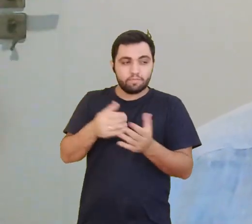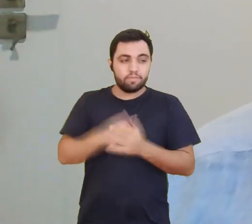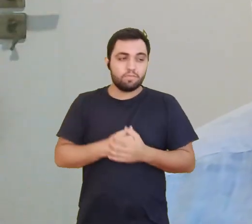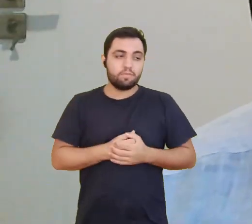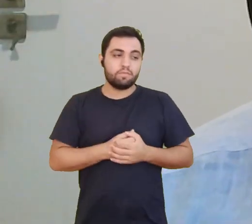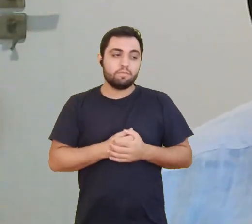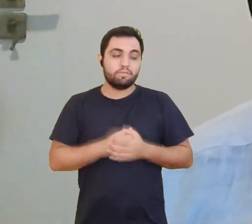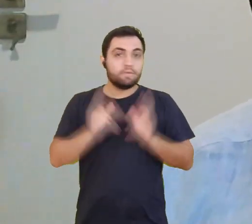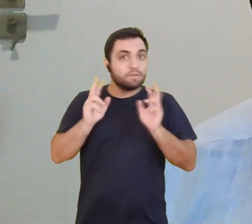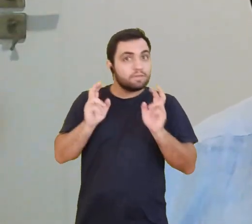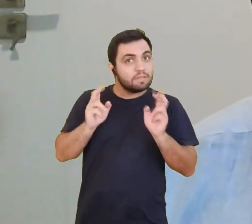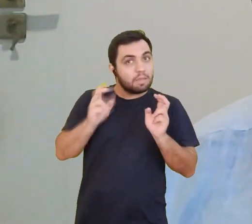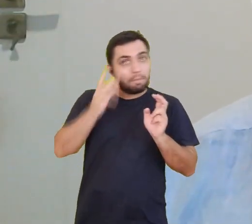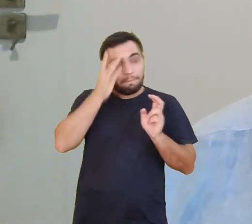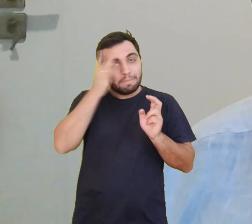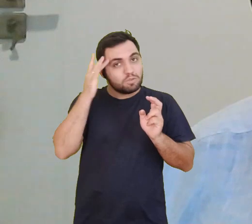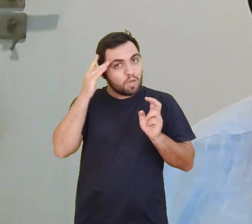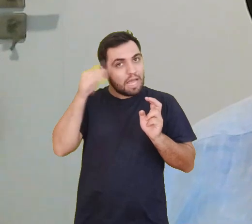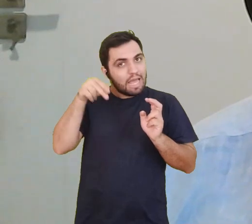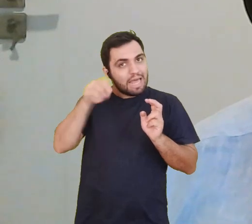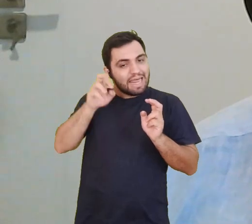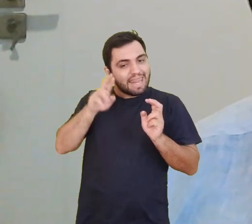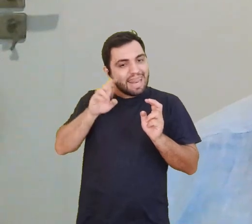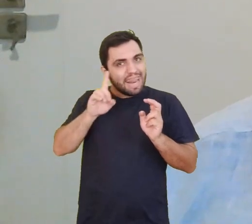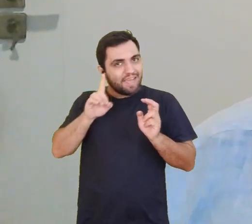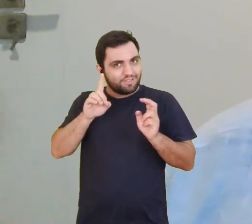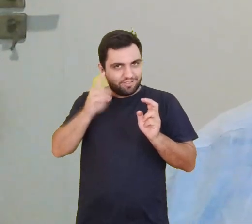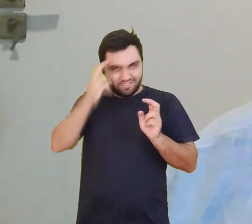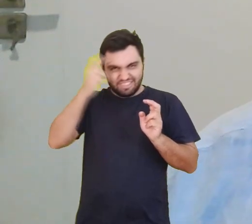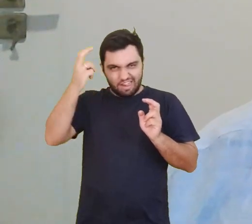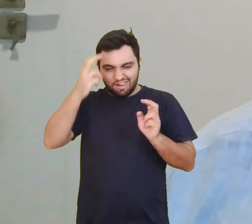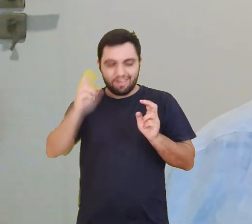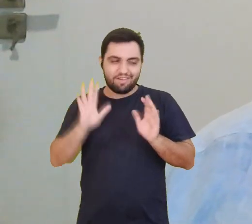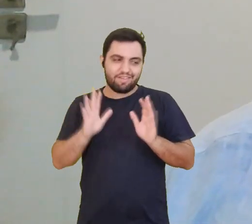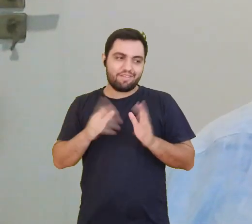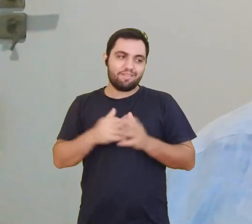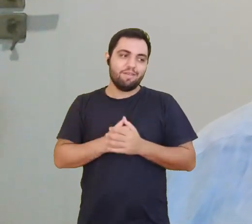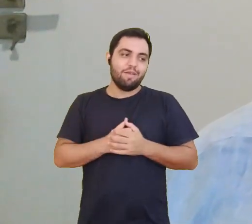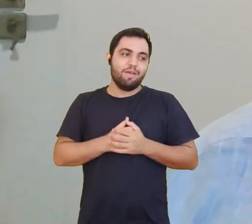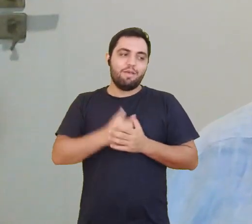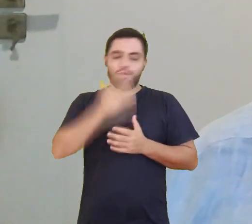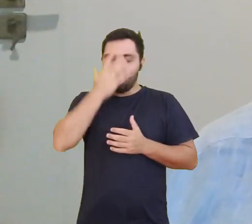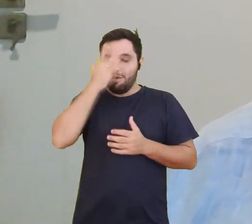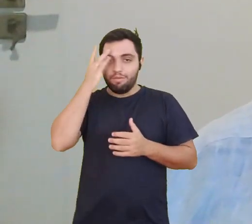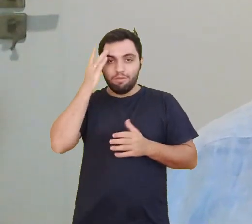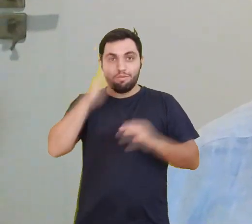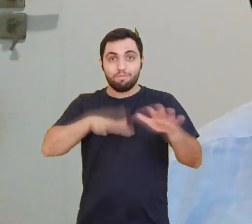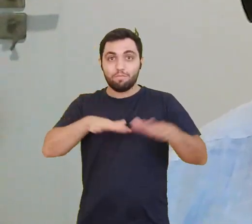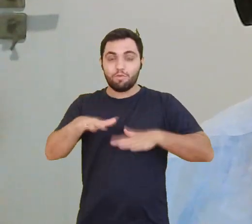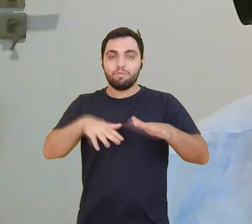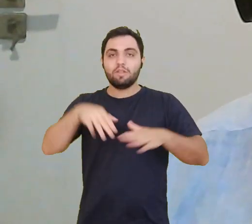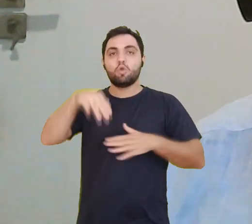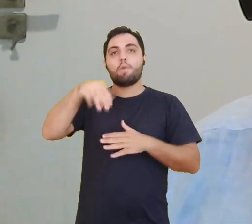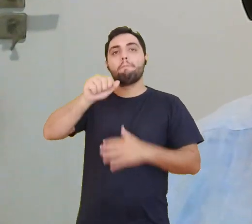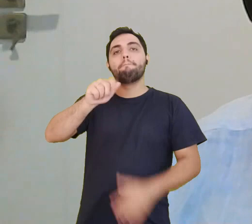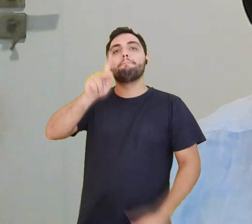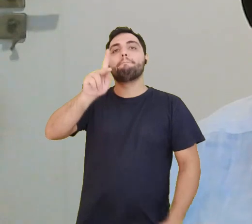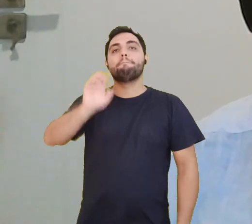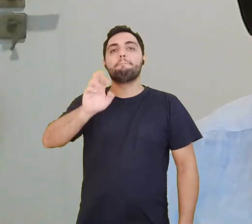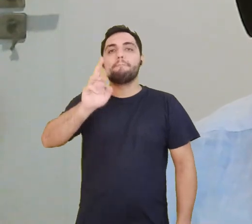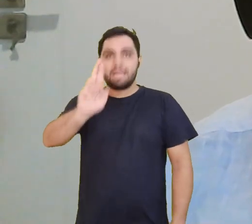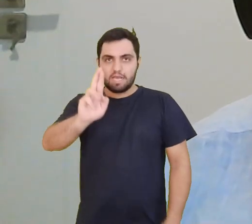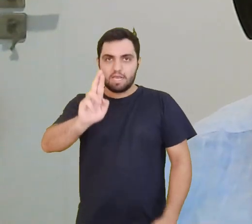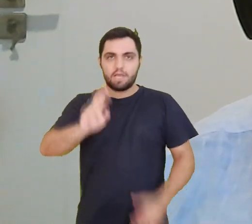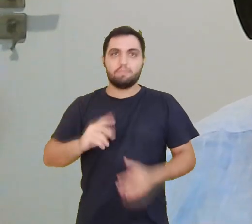entre aspas, nerds, né? Vou chamar aqui as pessoas do movimento Maker. O que é o movimento Maker? É um